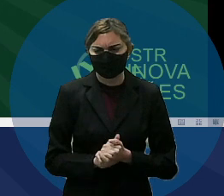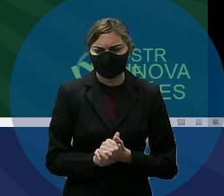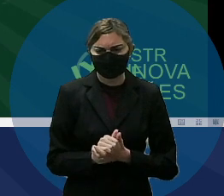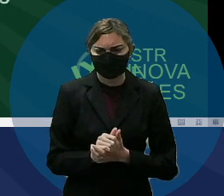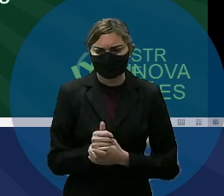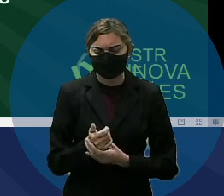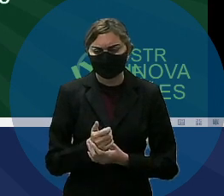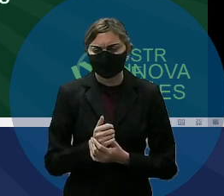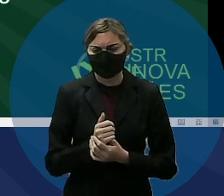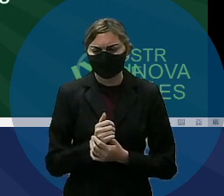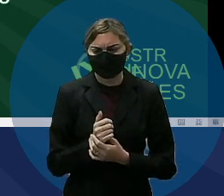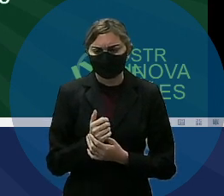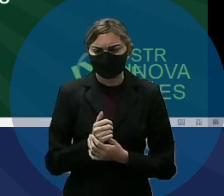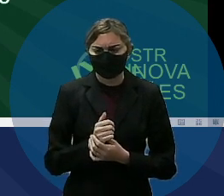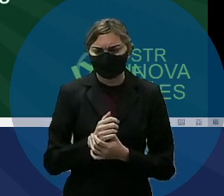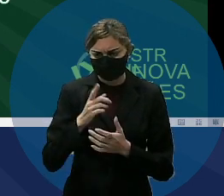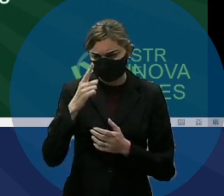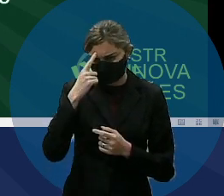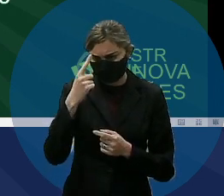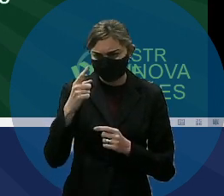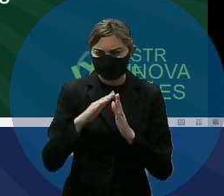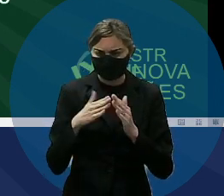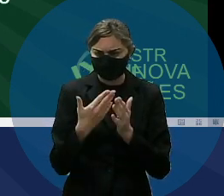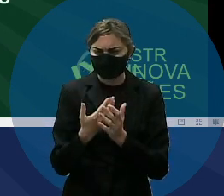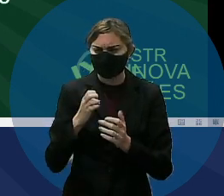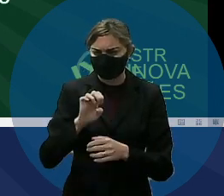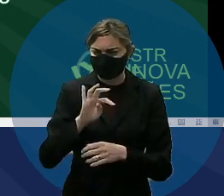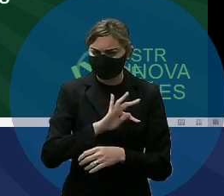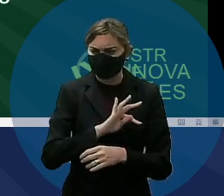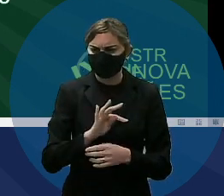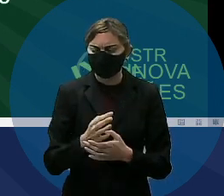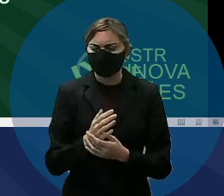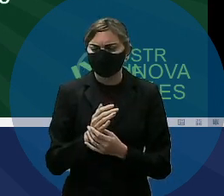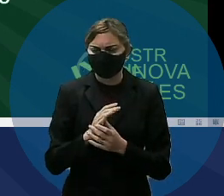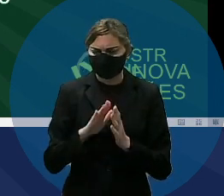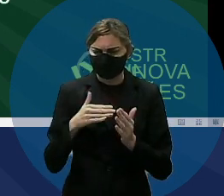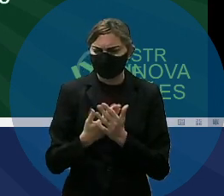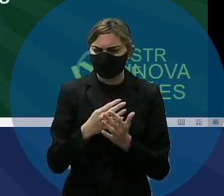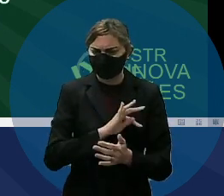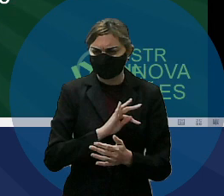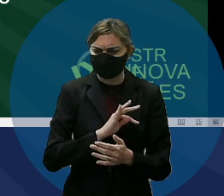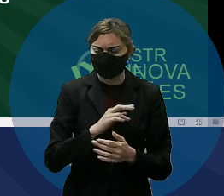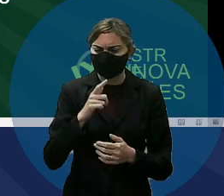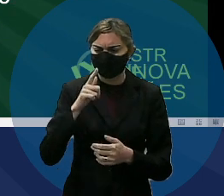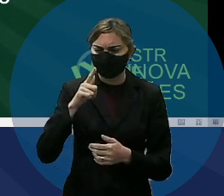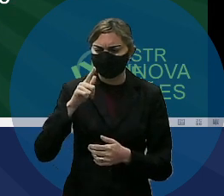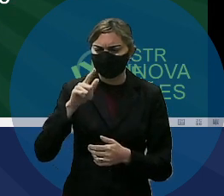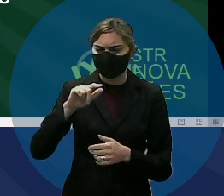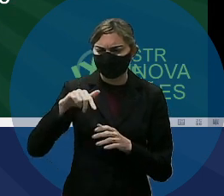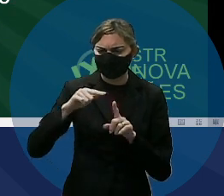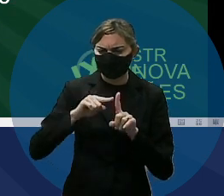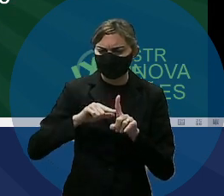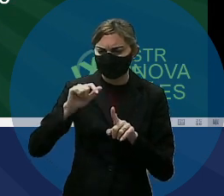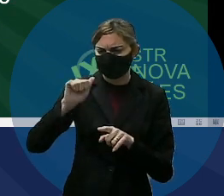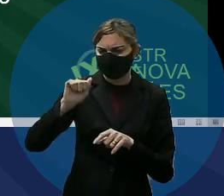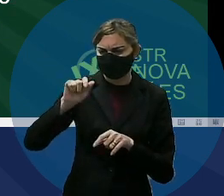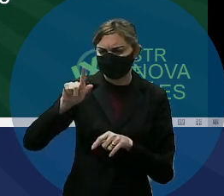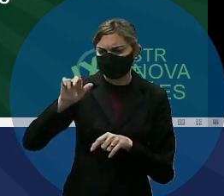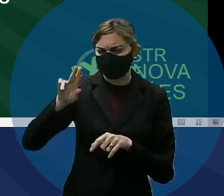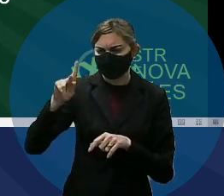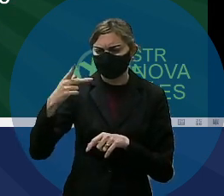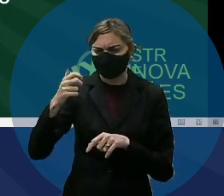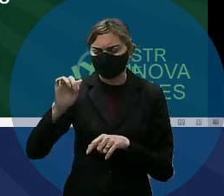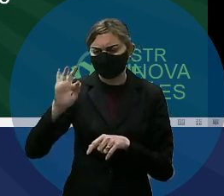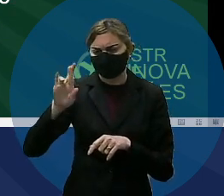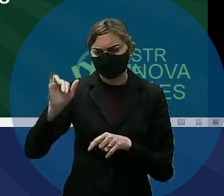A ETE Professor Alfredo Freire, que se encontra no bairro de Água Fria, na cidade do Recife,